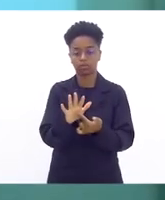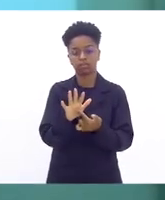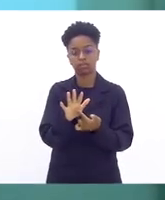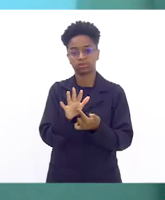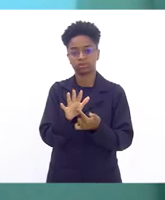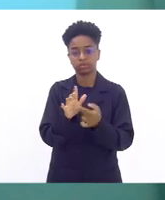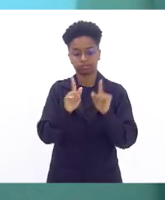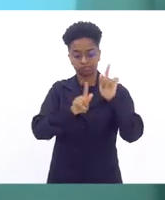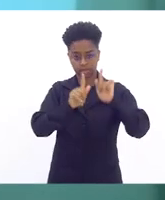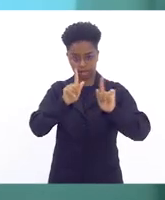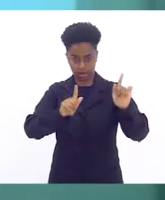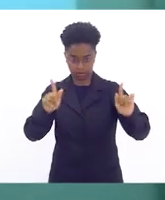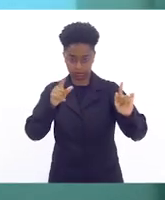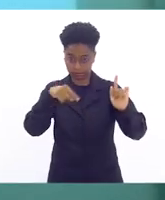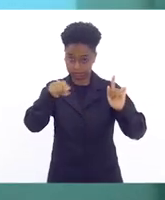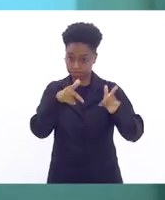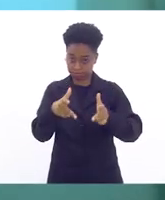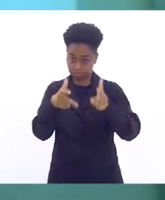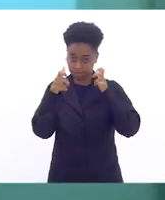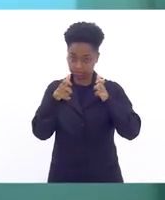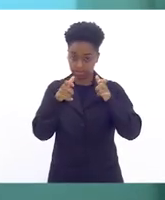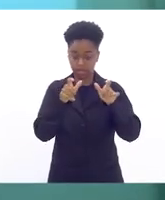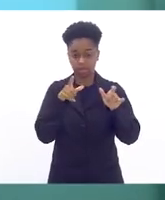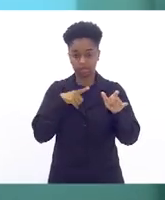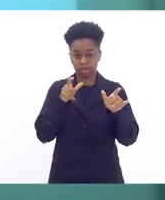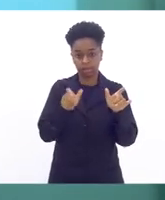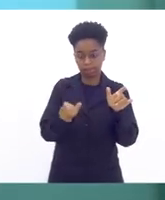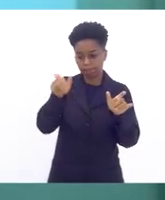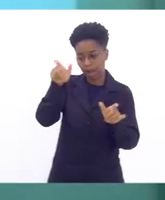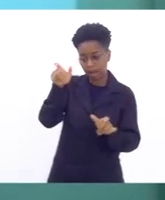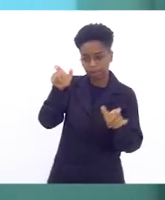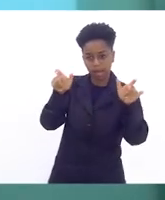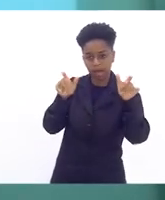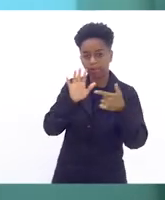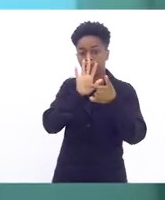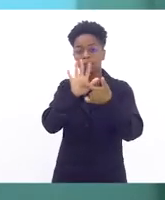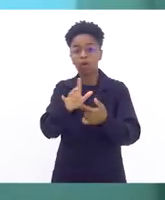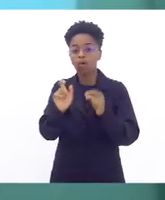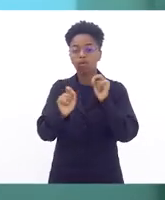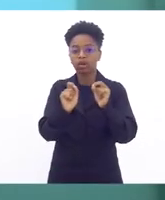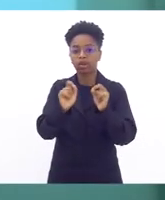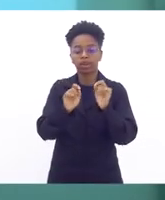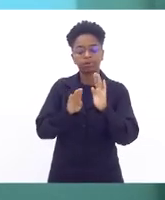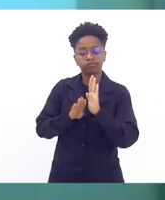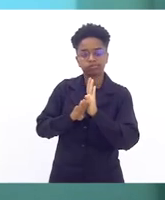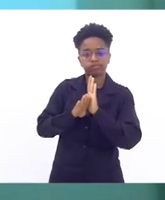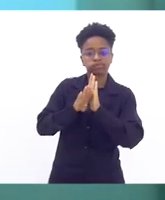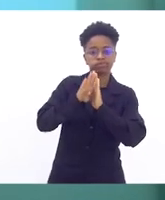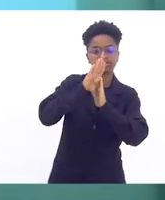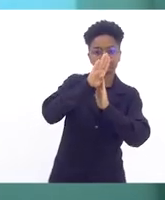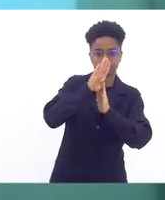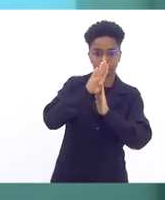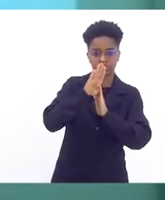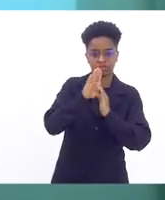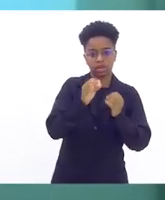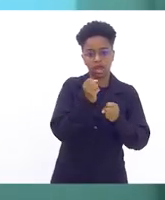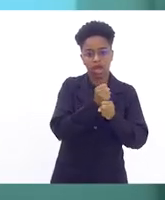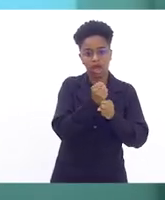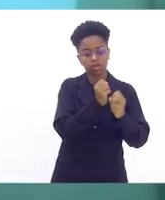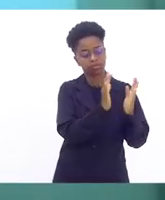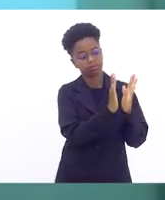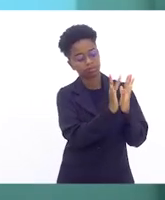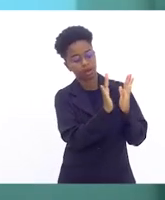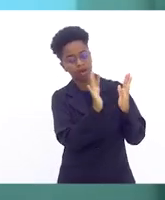gráficos com senhores Podem perceber ela vem apresentando uma tendência de alta ao longo